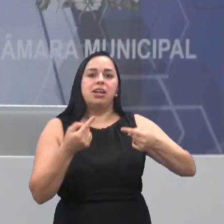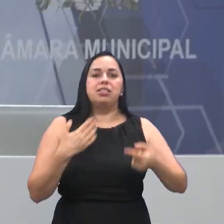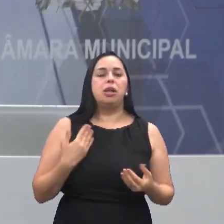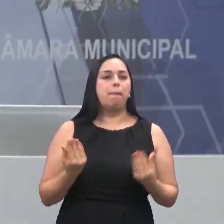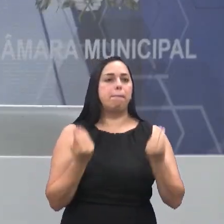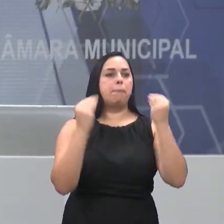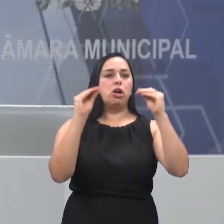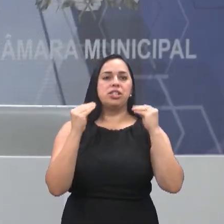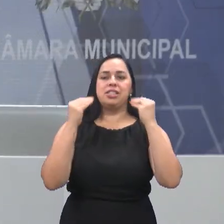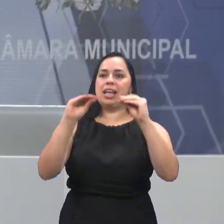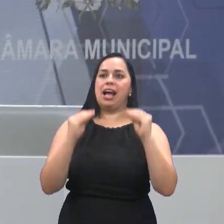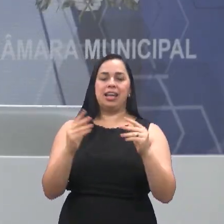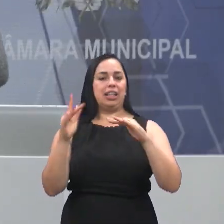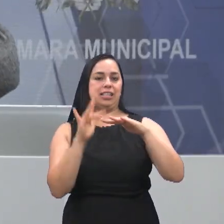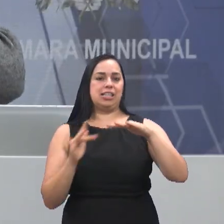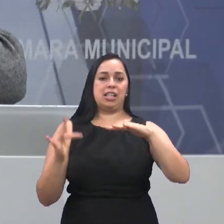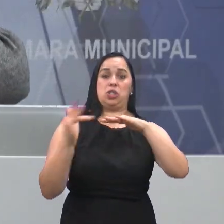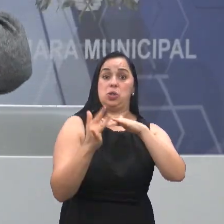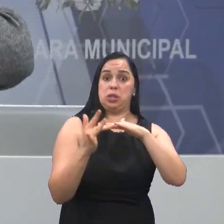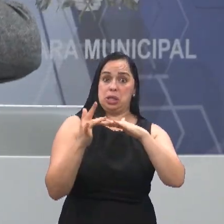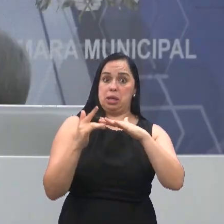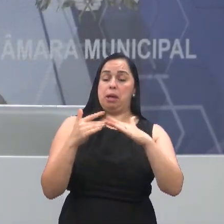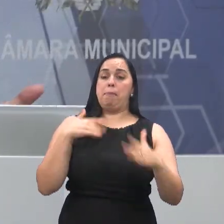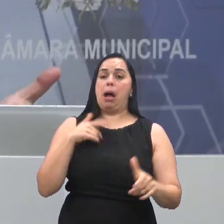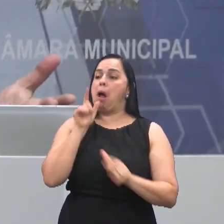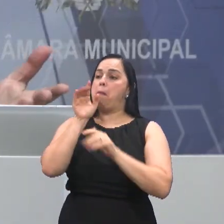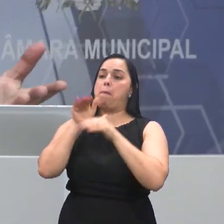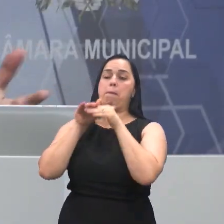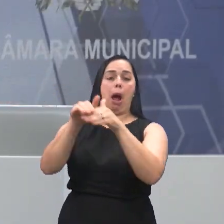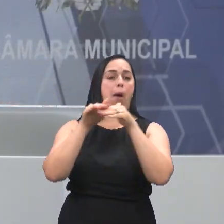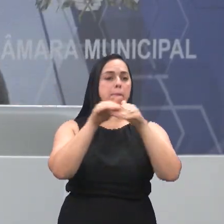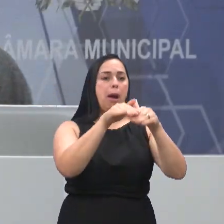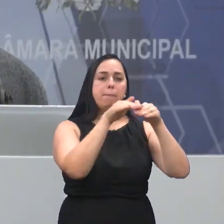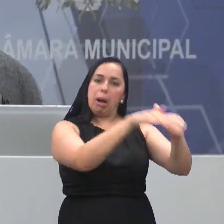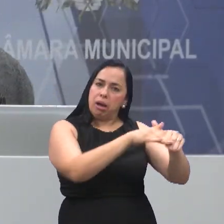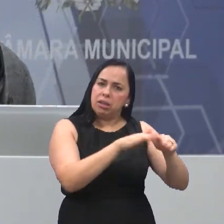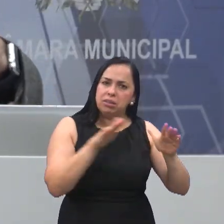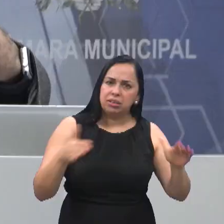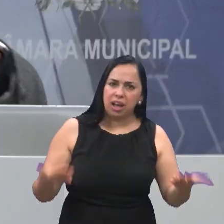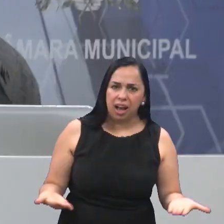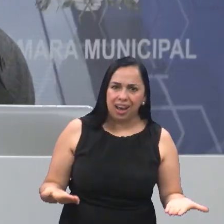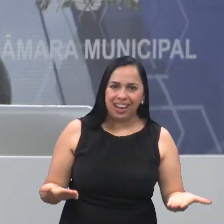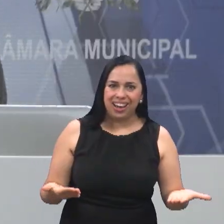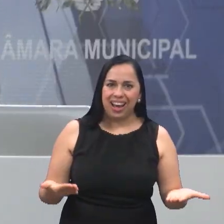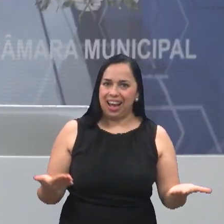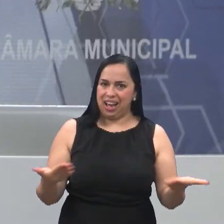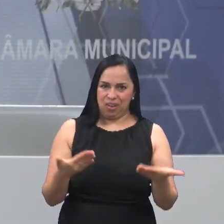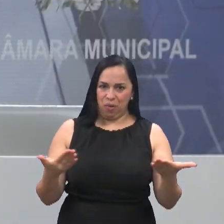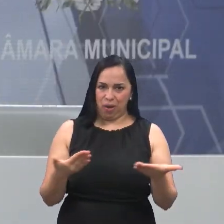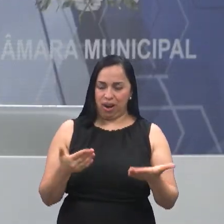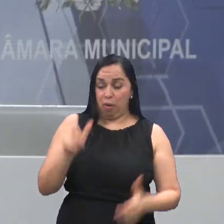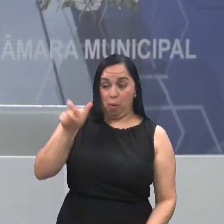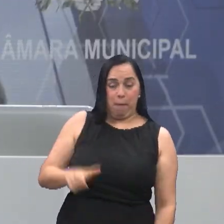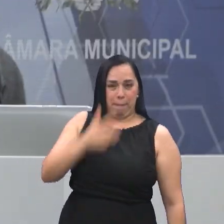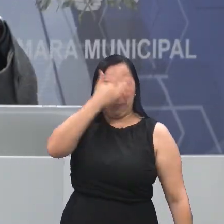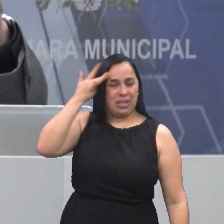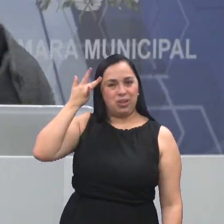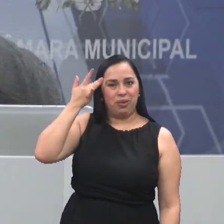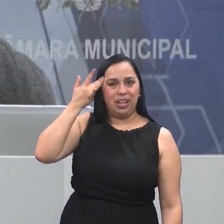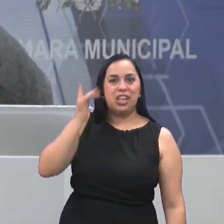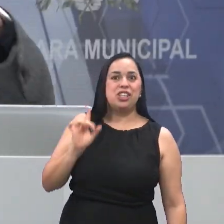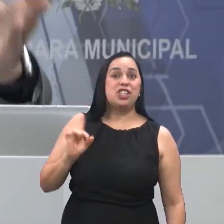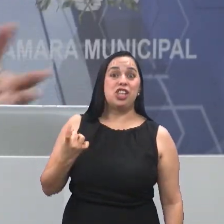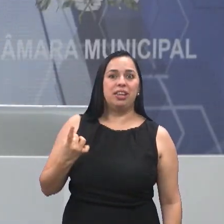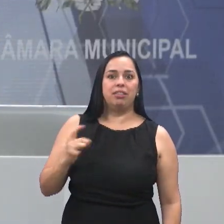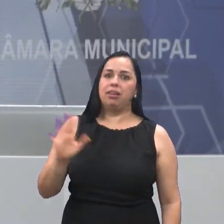e atacar outros vereadores, sabe-se lá para que interesse é. E agora se criou uma rede, não é uma pessoa só não. Se criou uma rede, eu